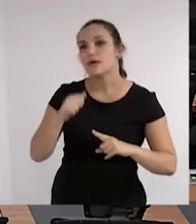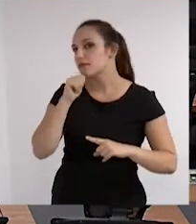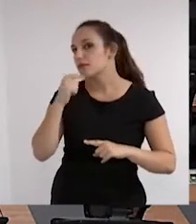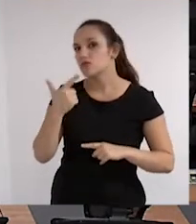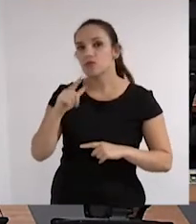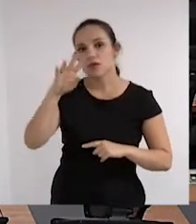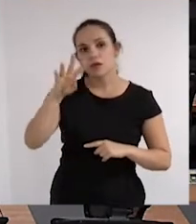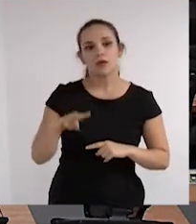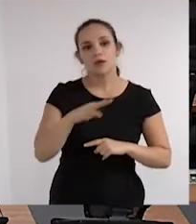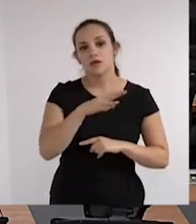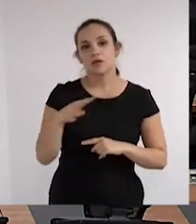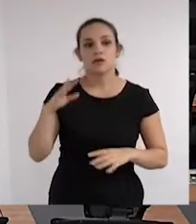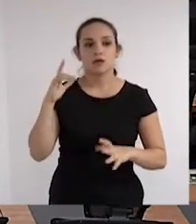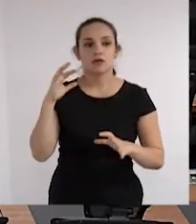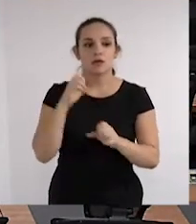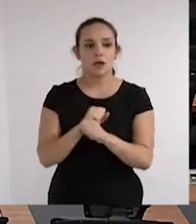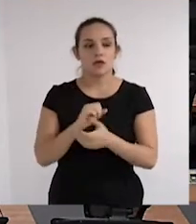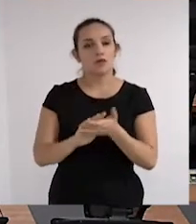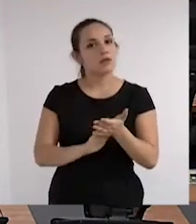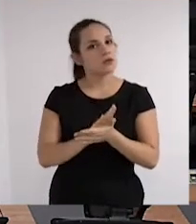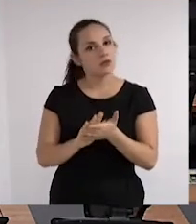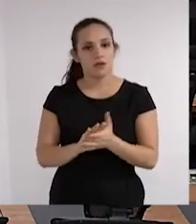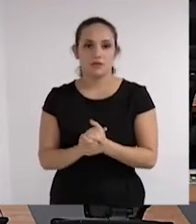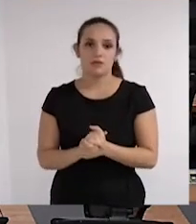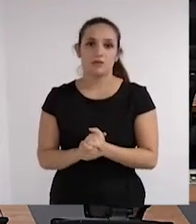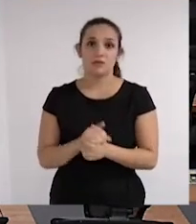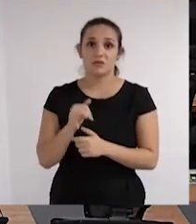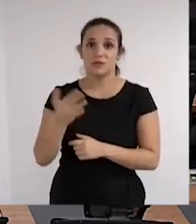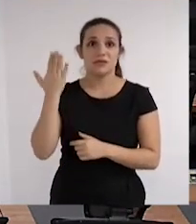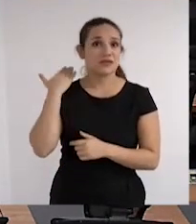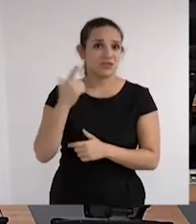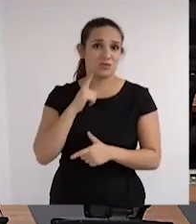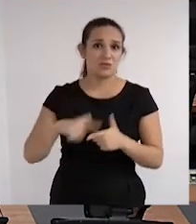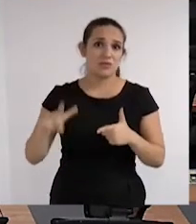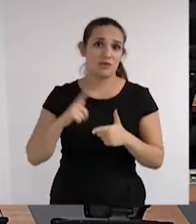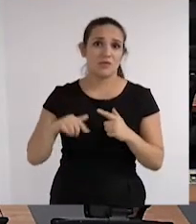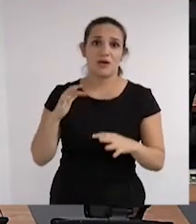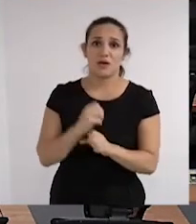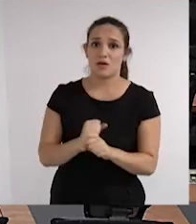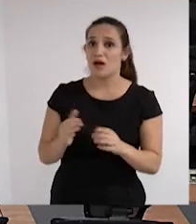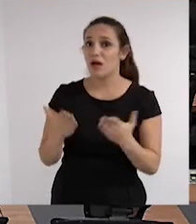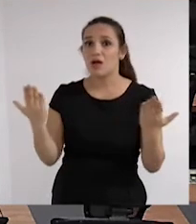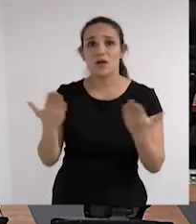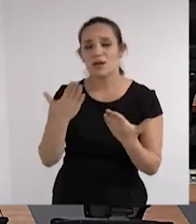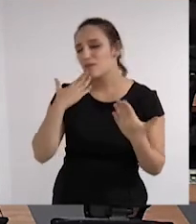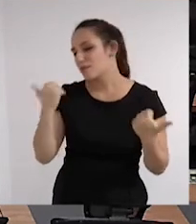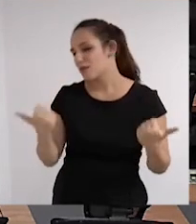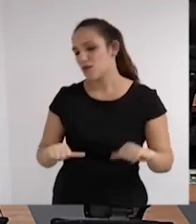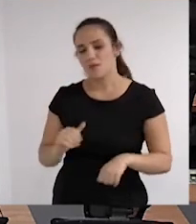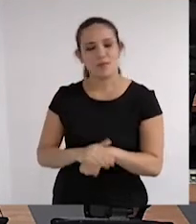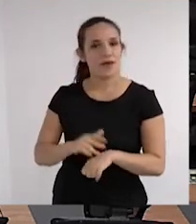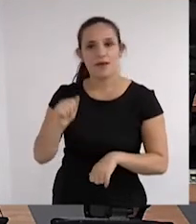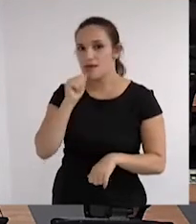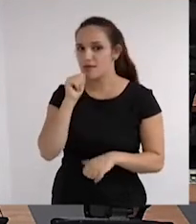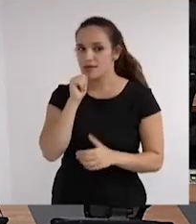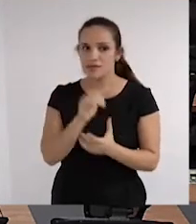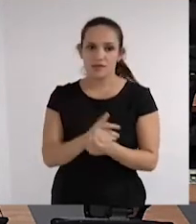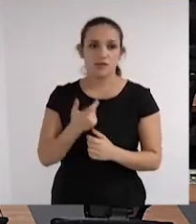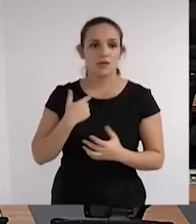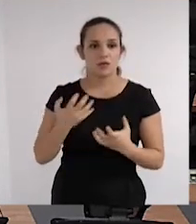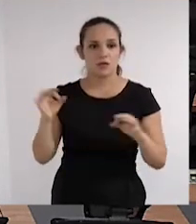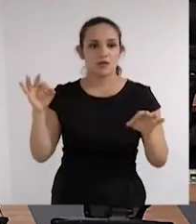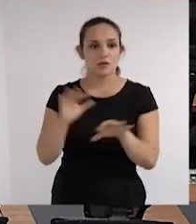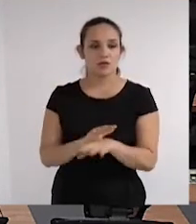cálculo atuarial. Se o cálculo atuarial já tinha problema, imagina, a partir de agora, a partir desse desequilíbrio financeiro. E eu